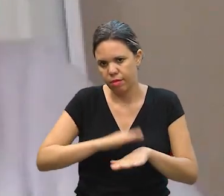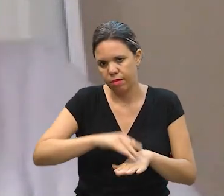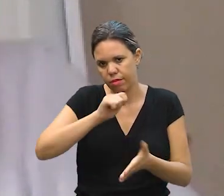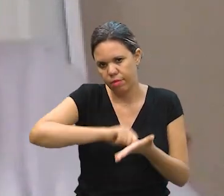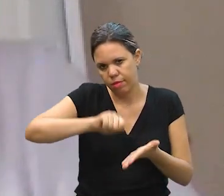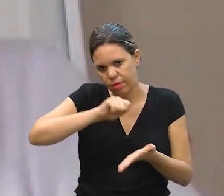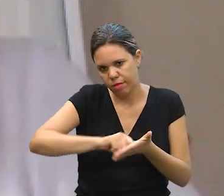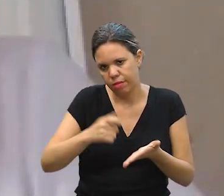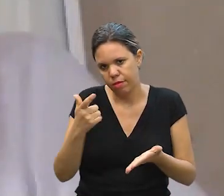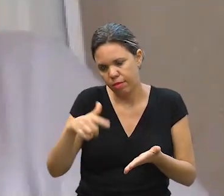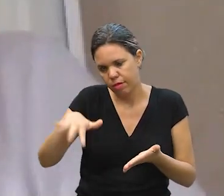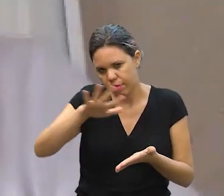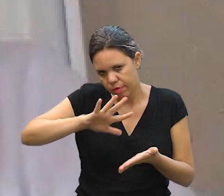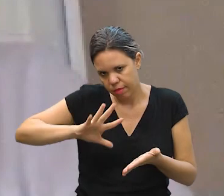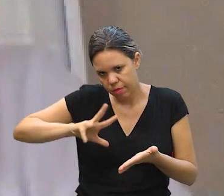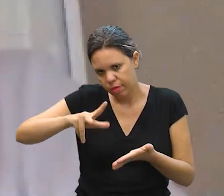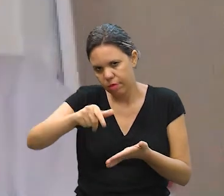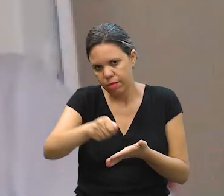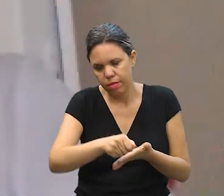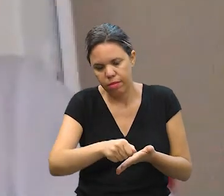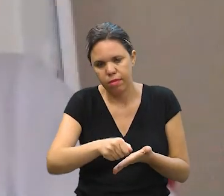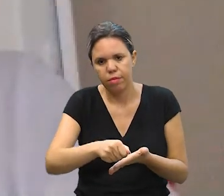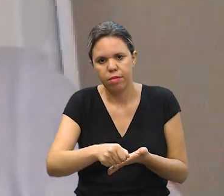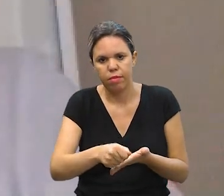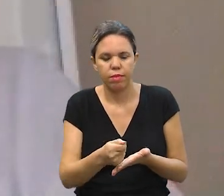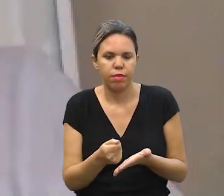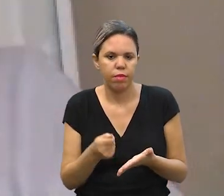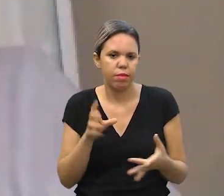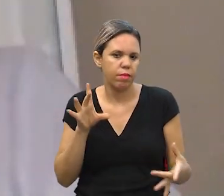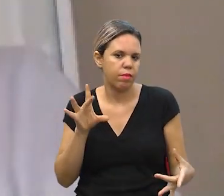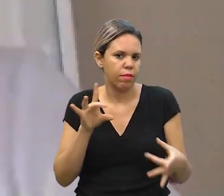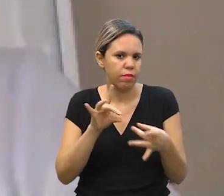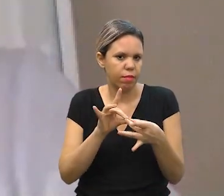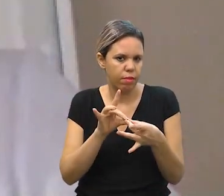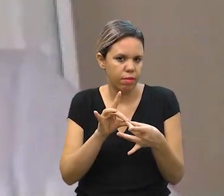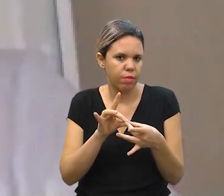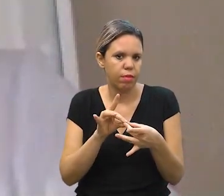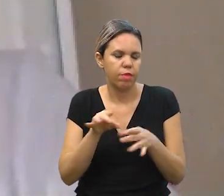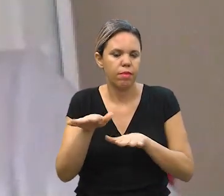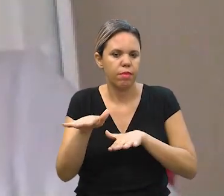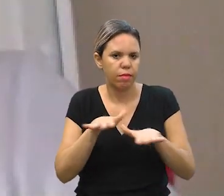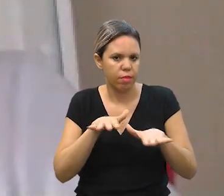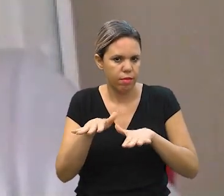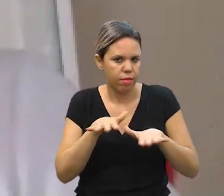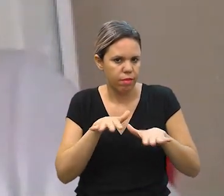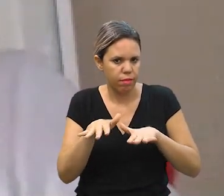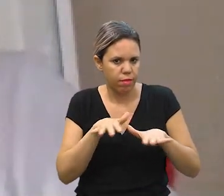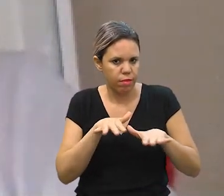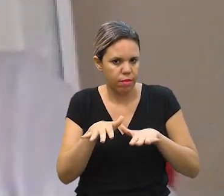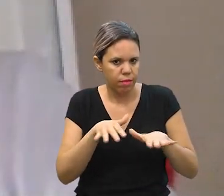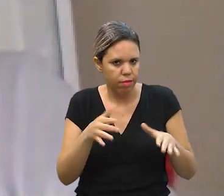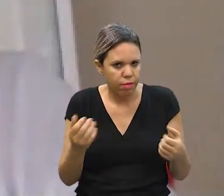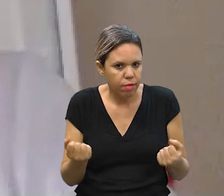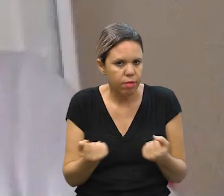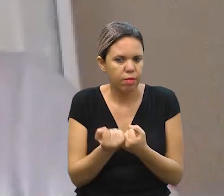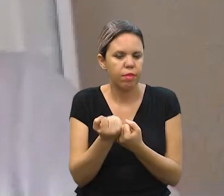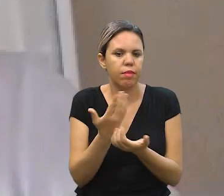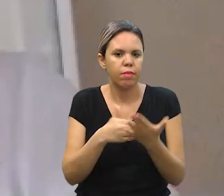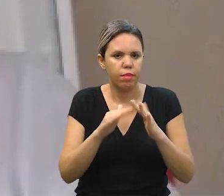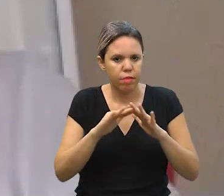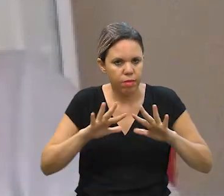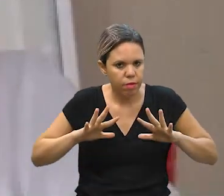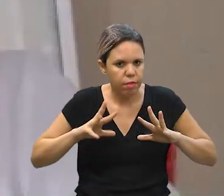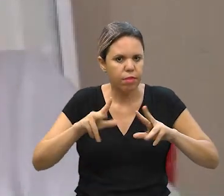autores, mas todos eles muito ligados ao movimento em favor de uma escola